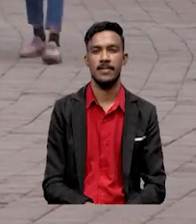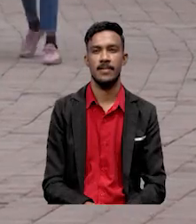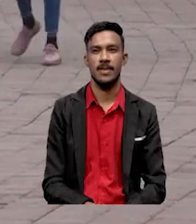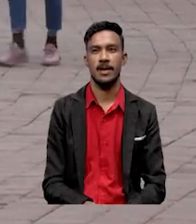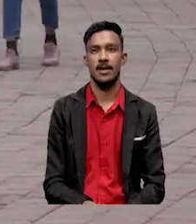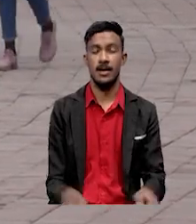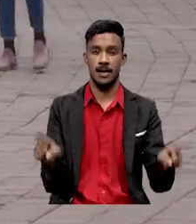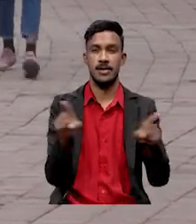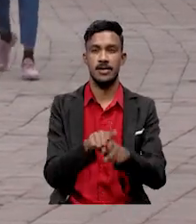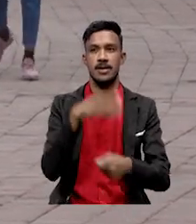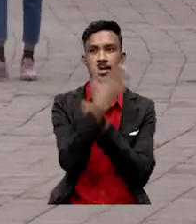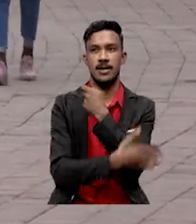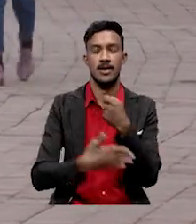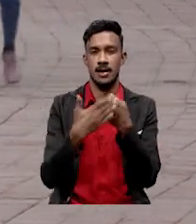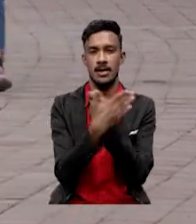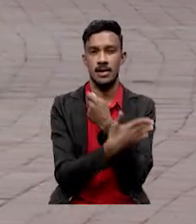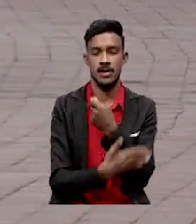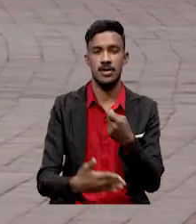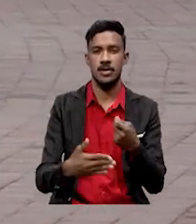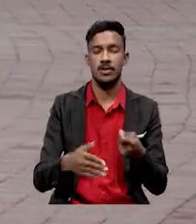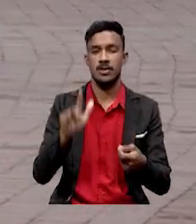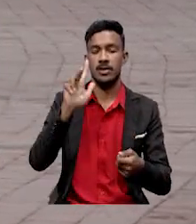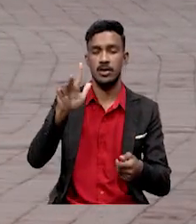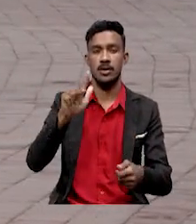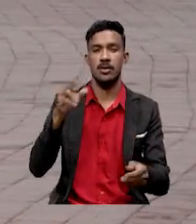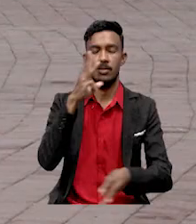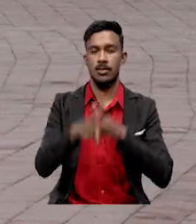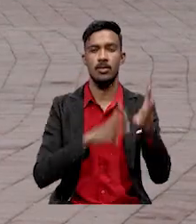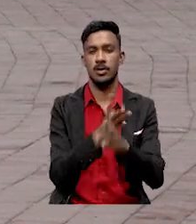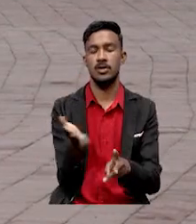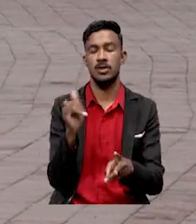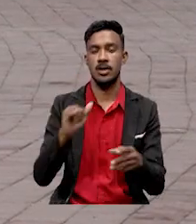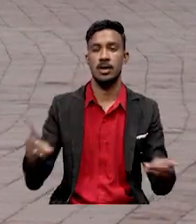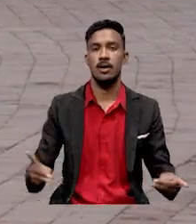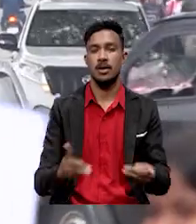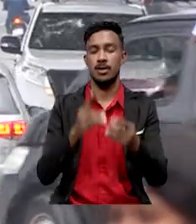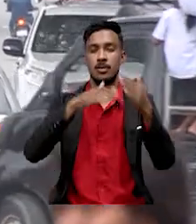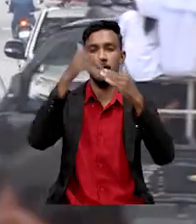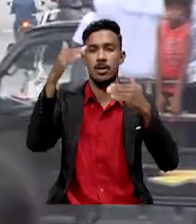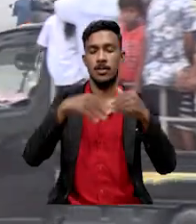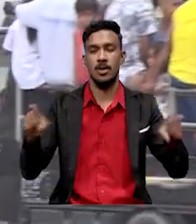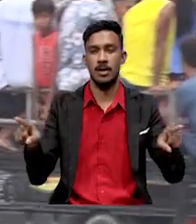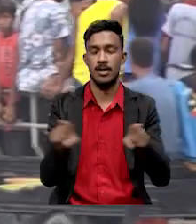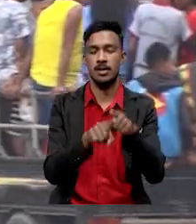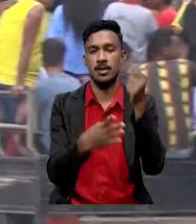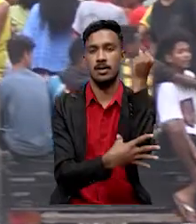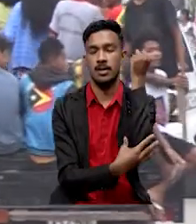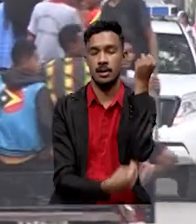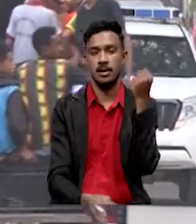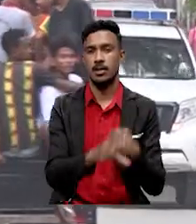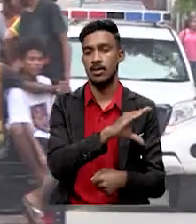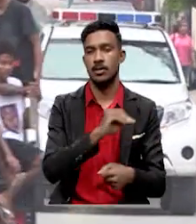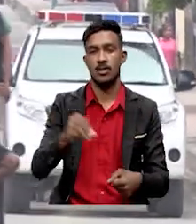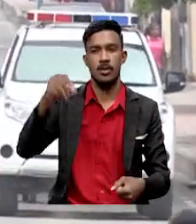Normalmente, nação pós-conflict, a nação terceiro mundo, Sira, sempre enfrenta problema clássico, hanesan mukit, kiak,